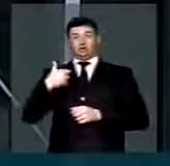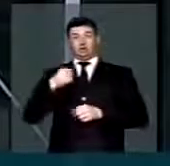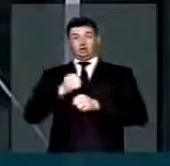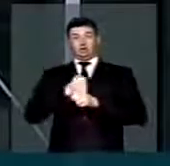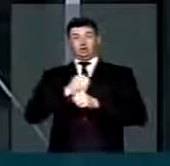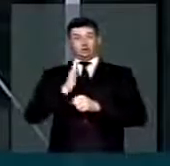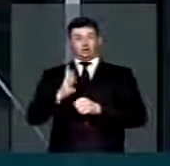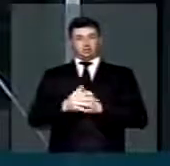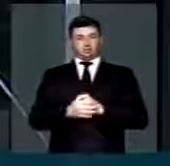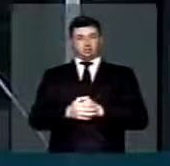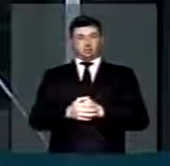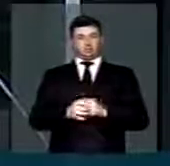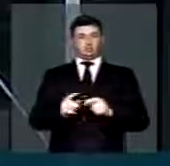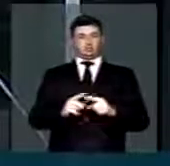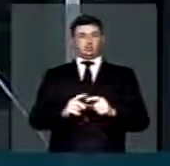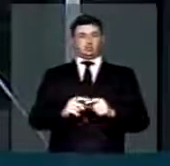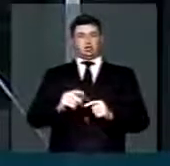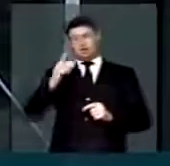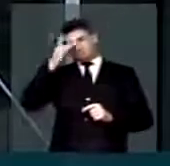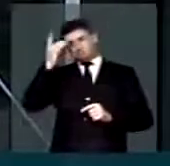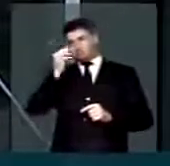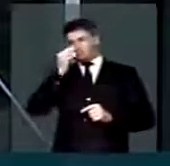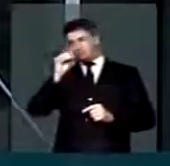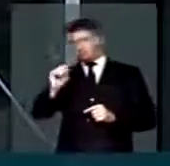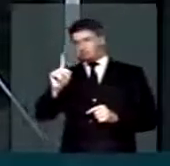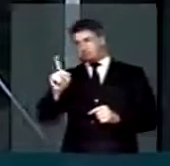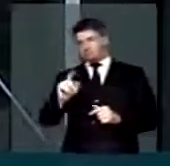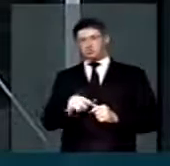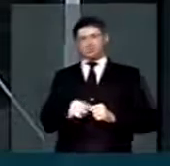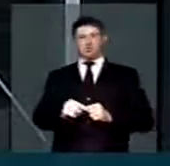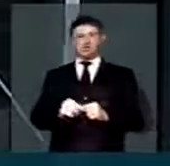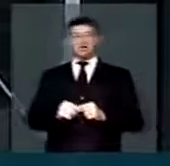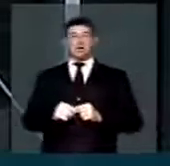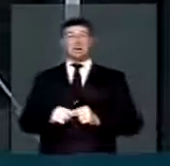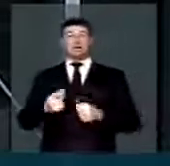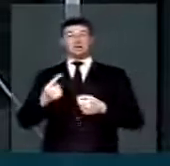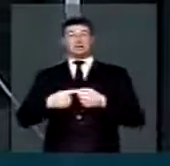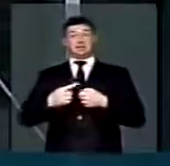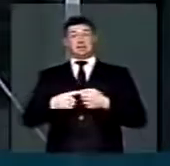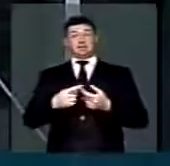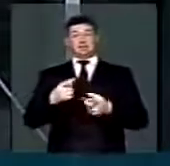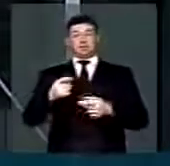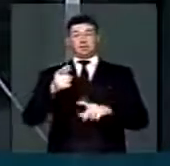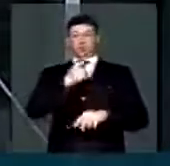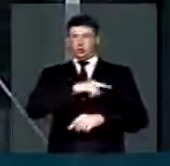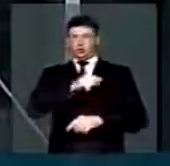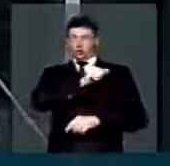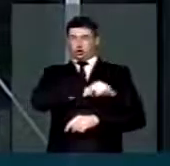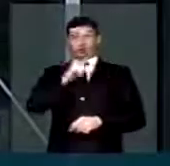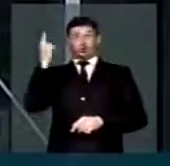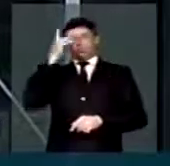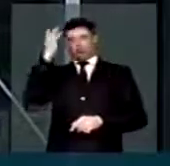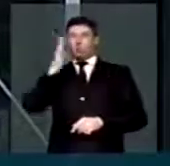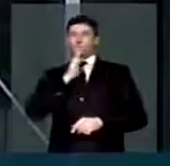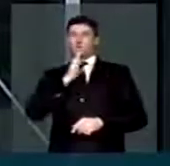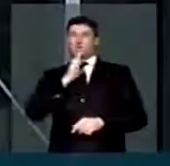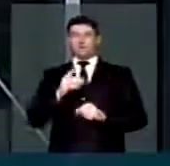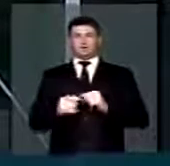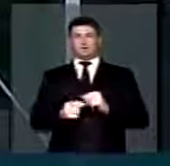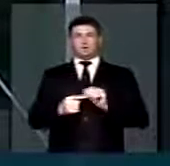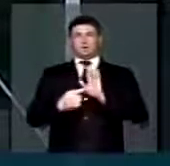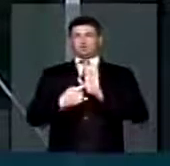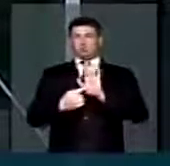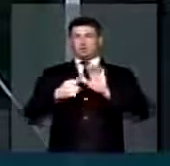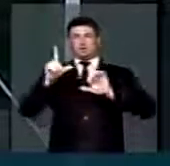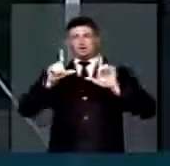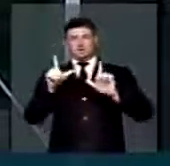anos. Ninguém é indiferente à cidade do Rio de Janeiro. O Rio de Janeiro que aparece nas